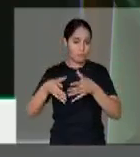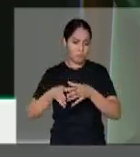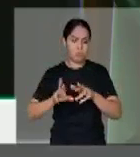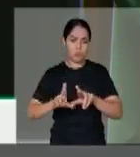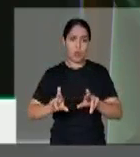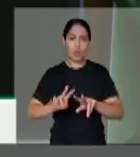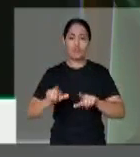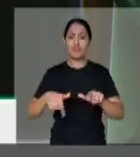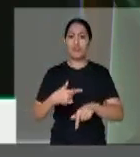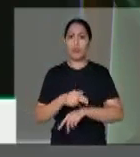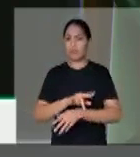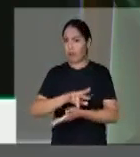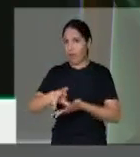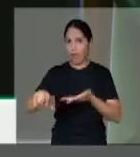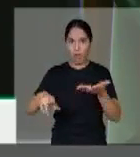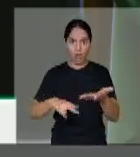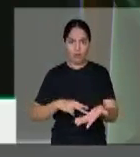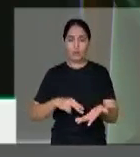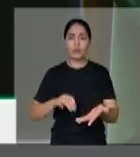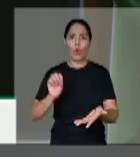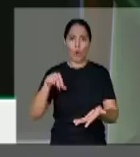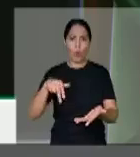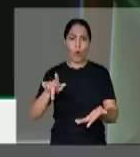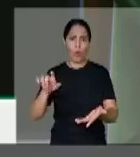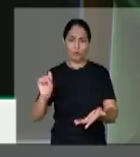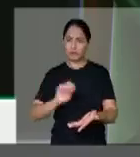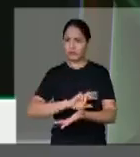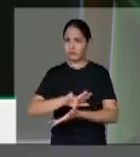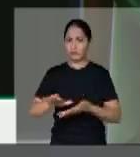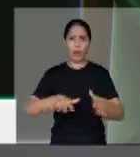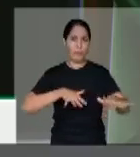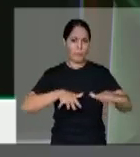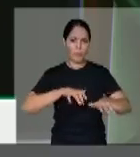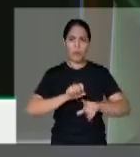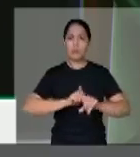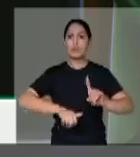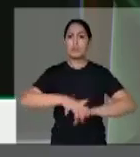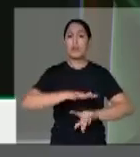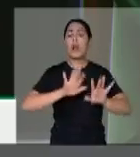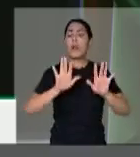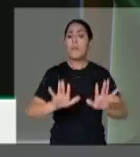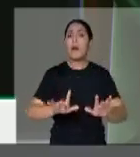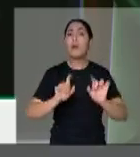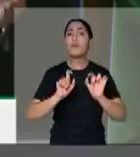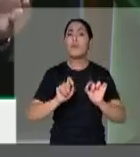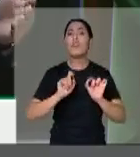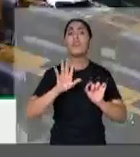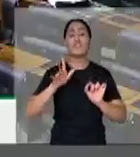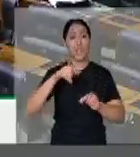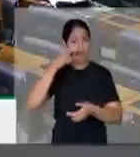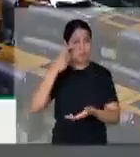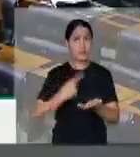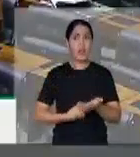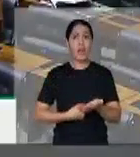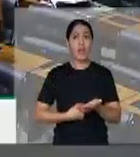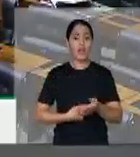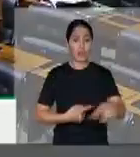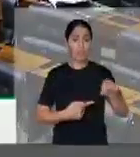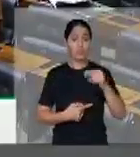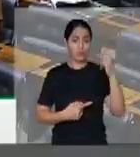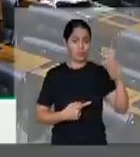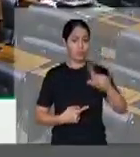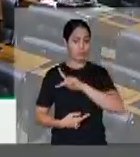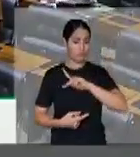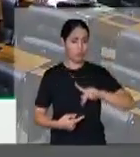não governamentais, movimentos sociais, e é acertada, senhor presidente, a decisão de Vossa Excelência e